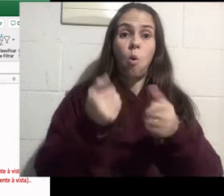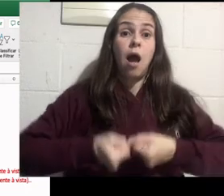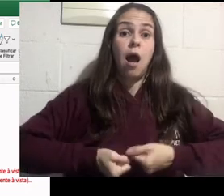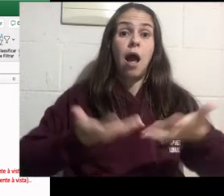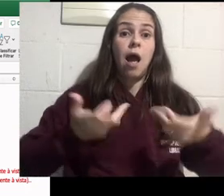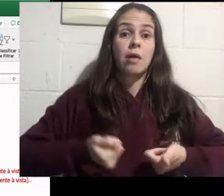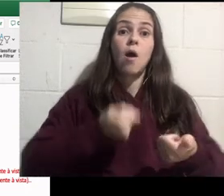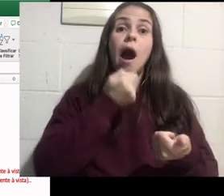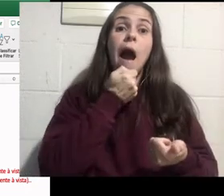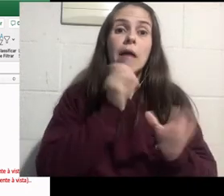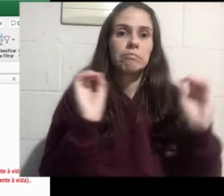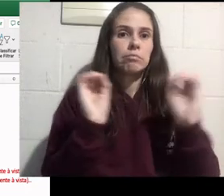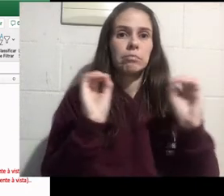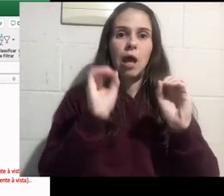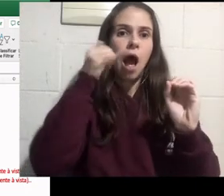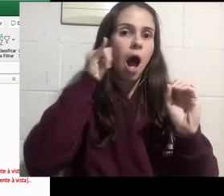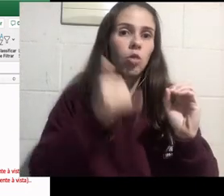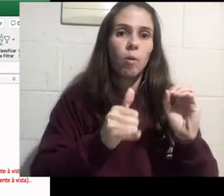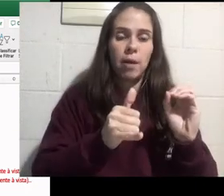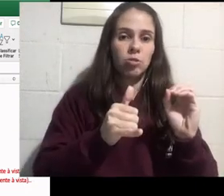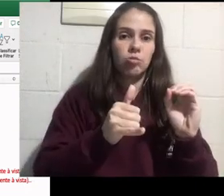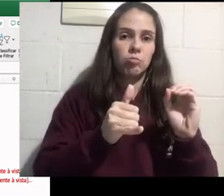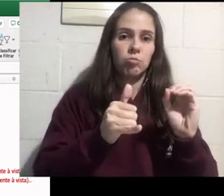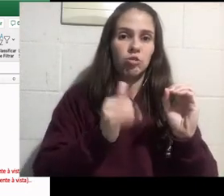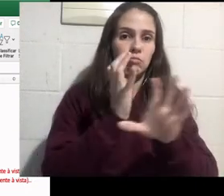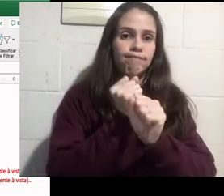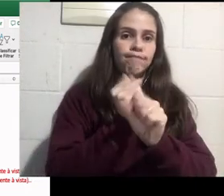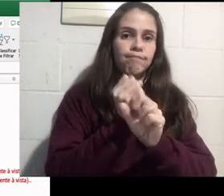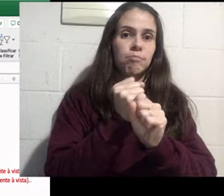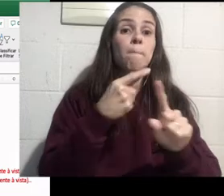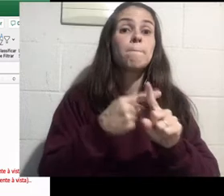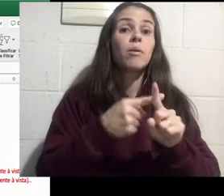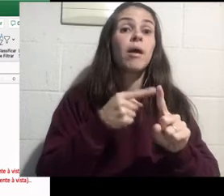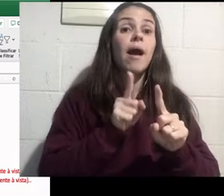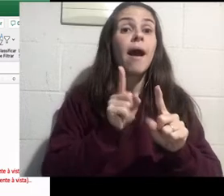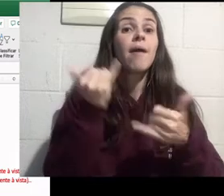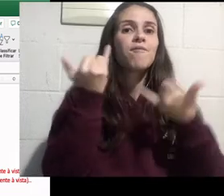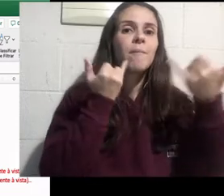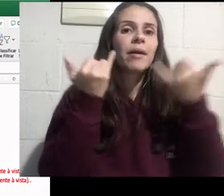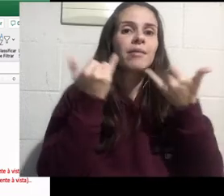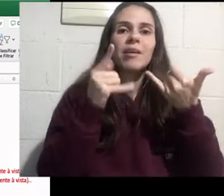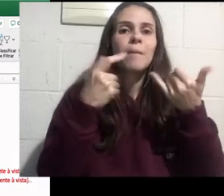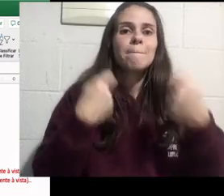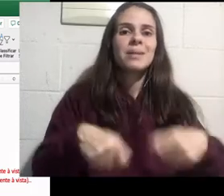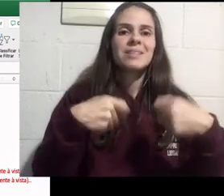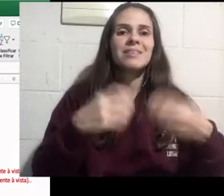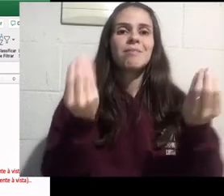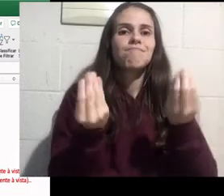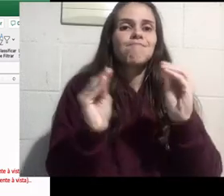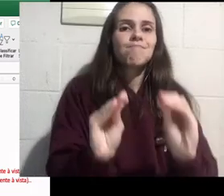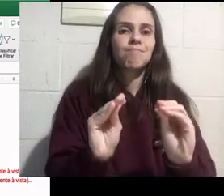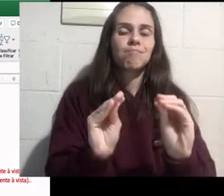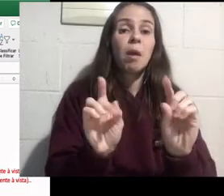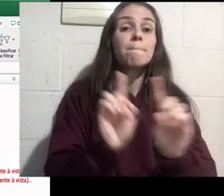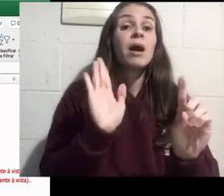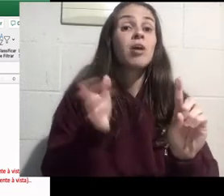vocês não vão ter ainda automaticamente puxado essa informação do custo integral, porque essa informação vocês não precisam preencher, mas nós vamos precisar